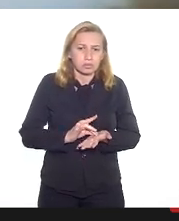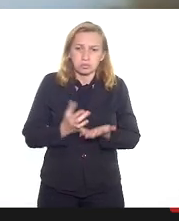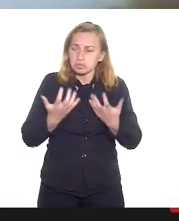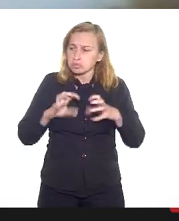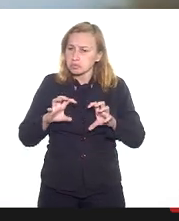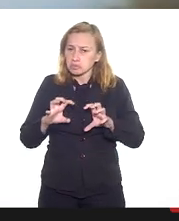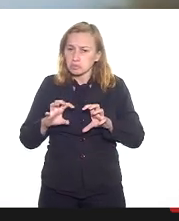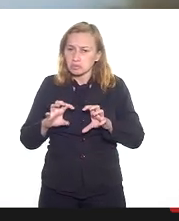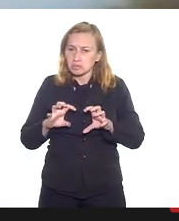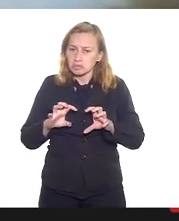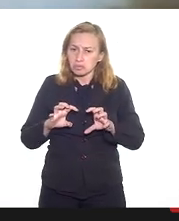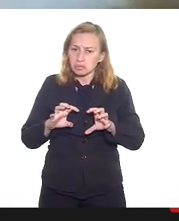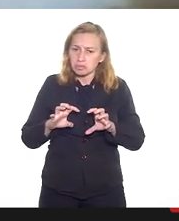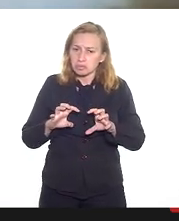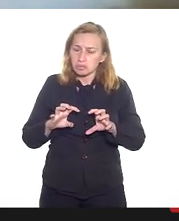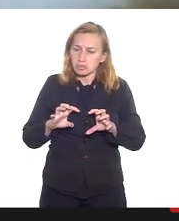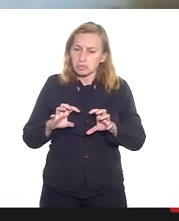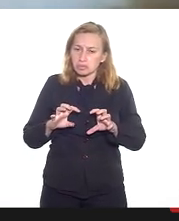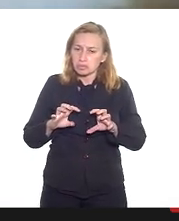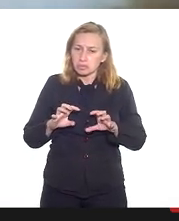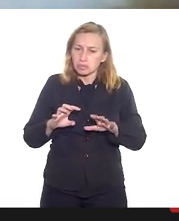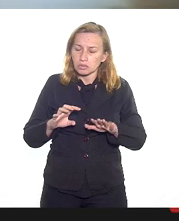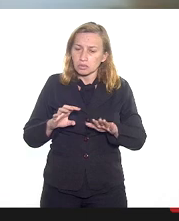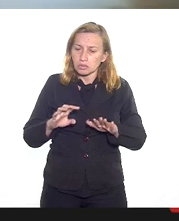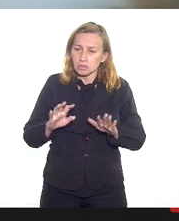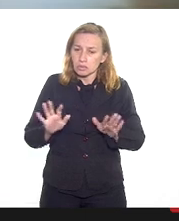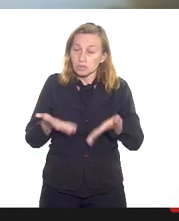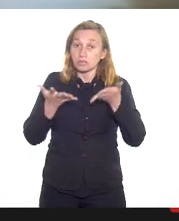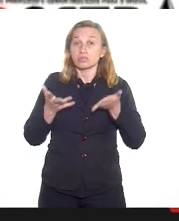estimular o consumo.